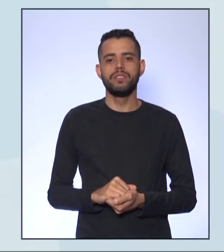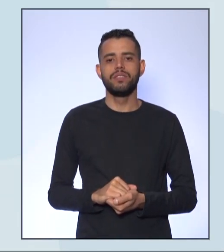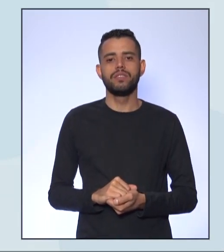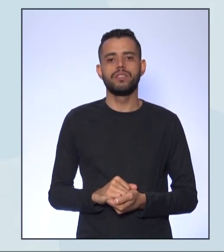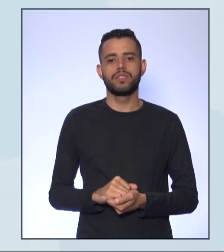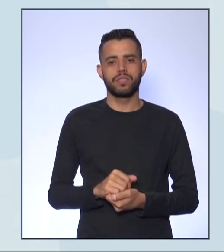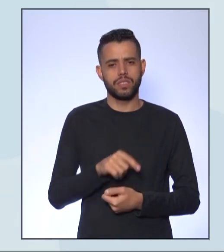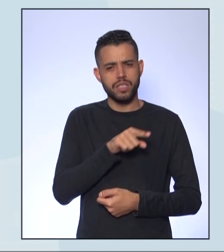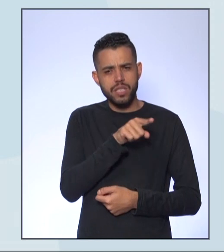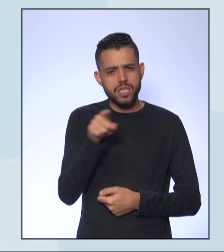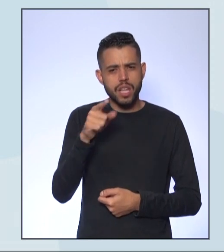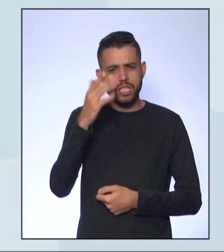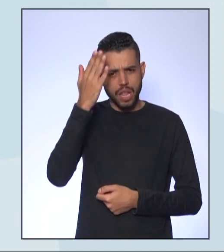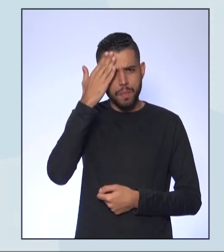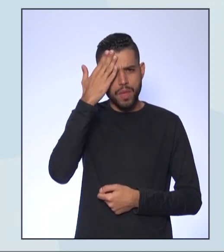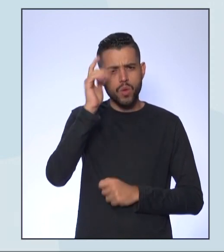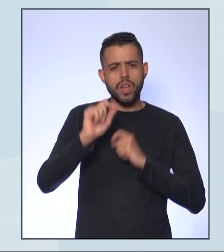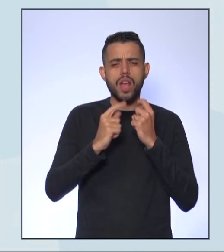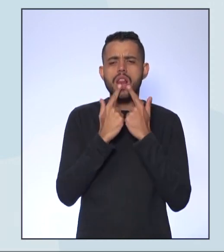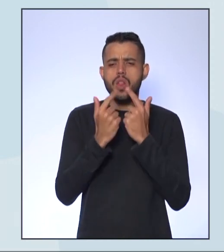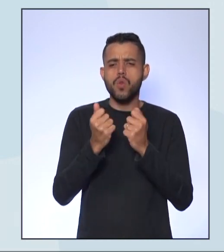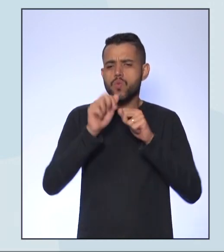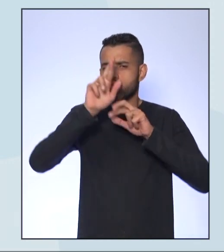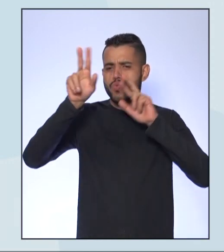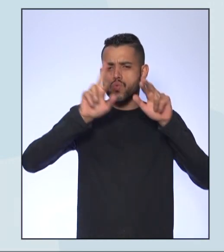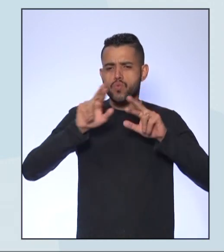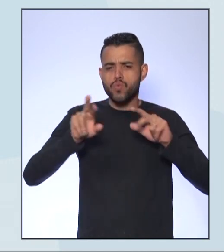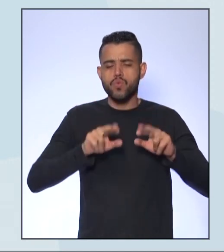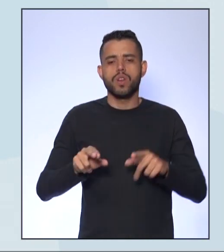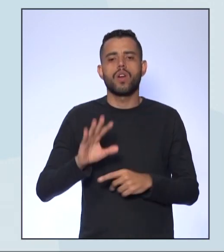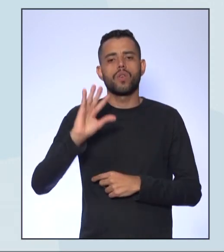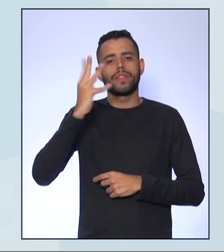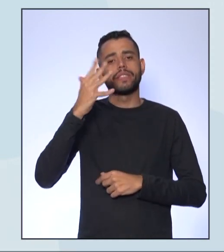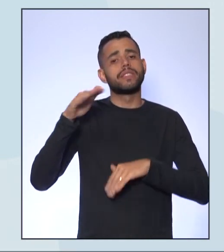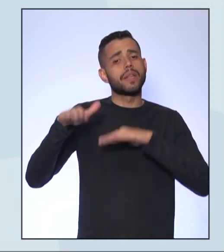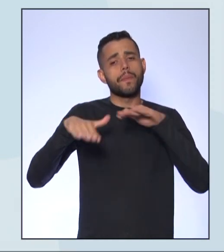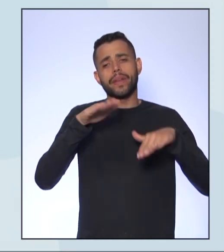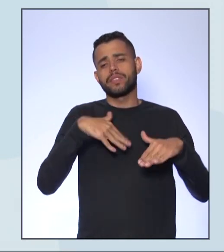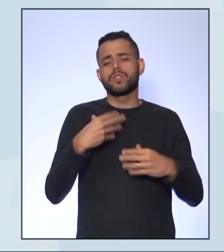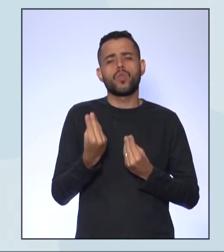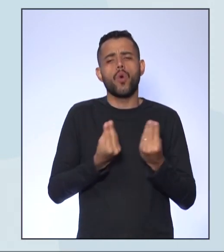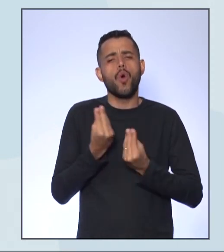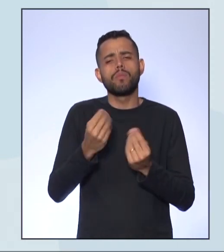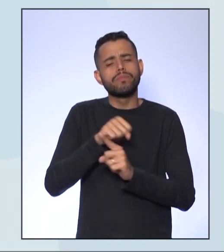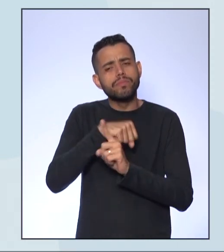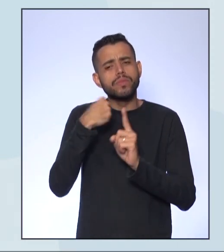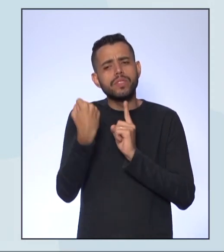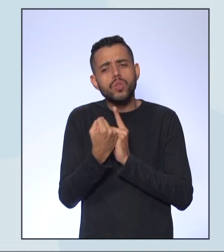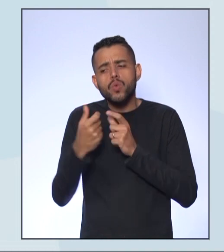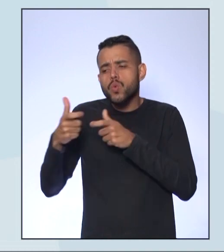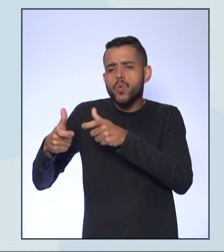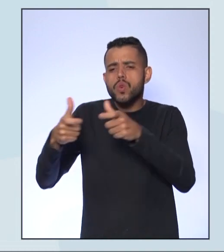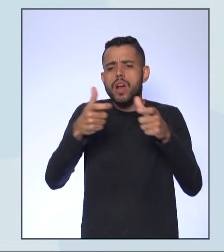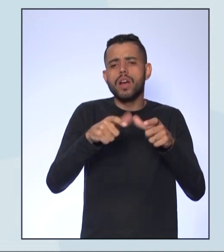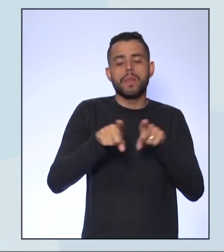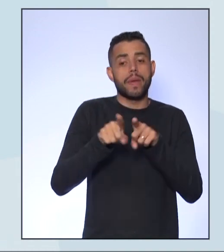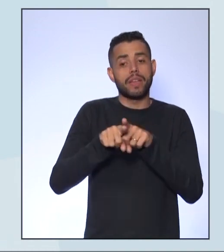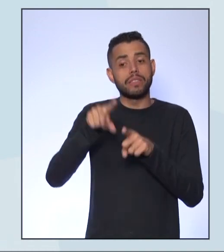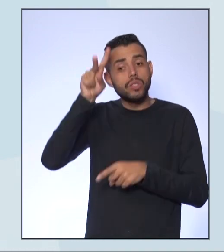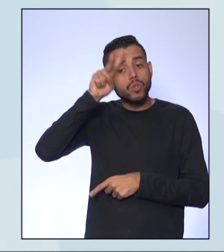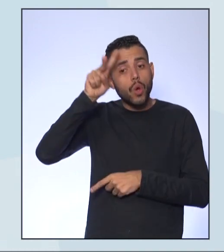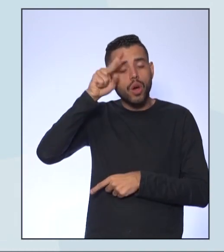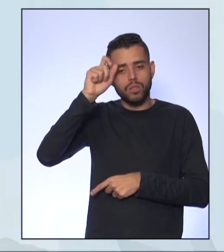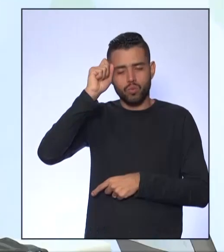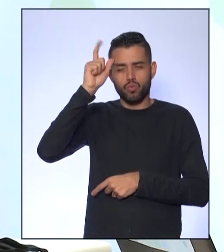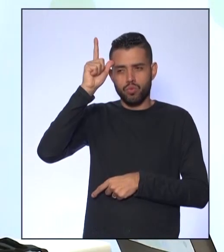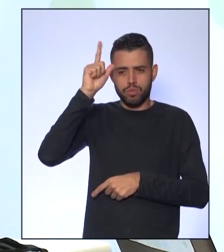Você sabia que a variação linguística pode ocorrer de acordo com as condições sociais, regionais e históricas? Então, foi isso que eu